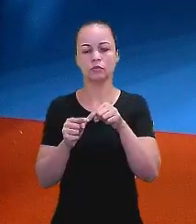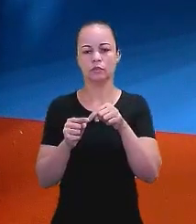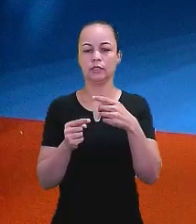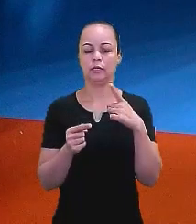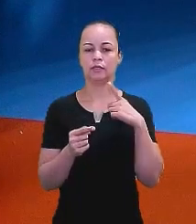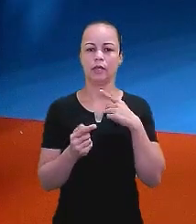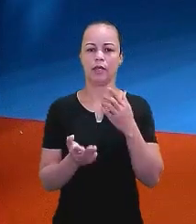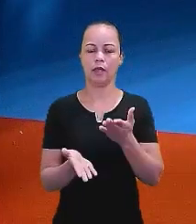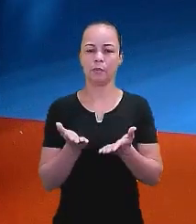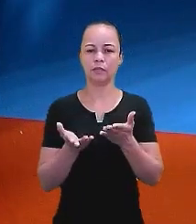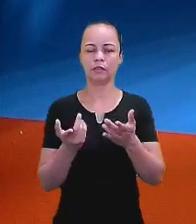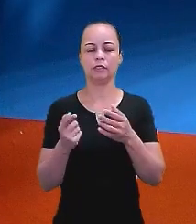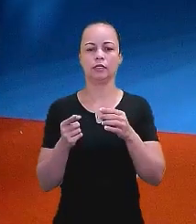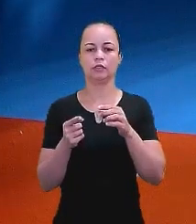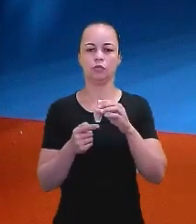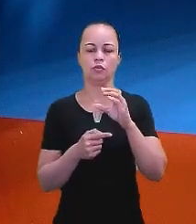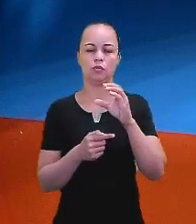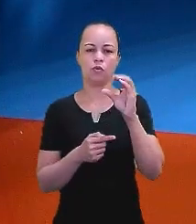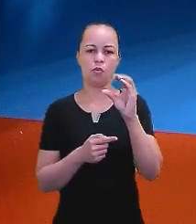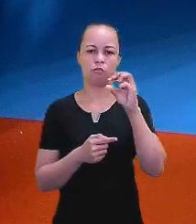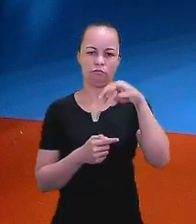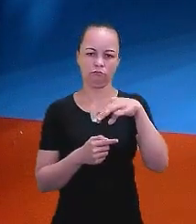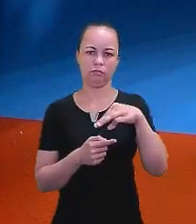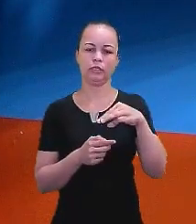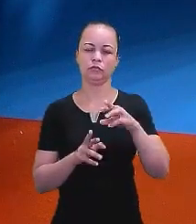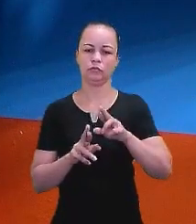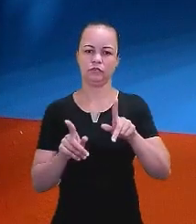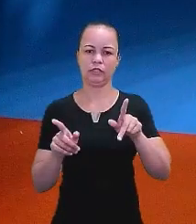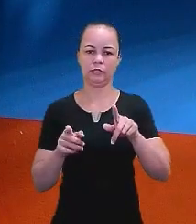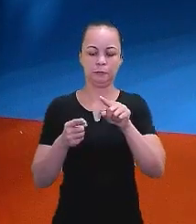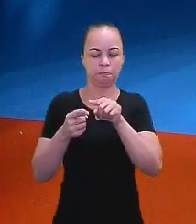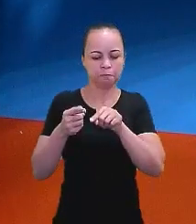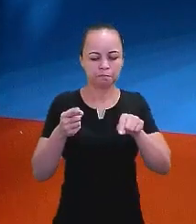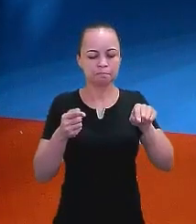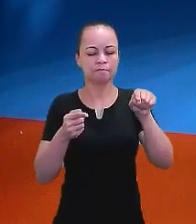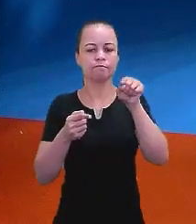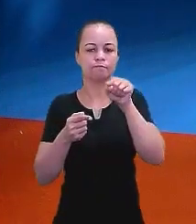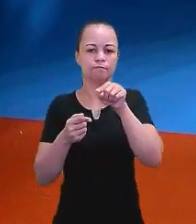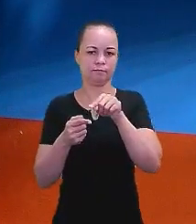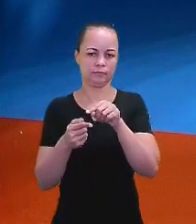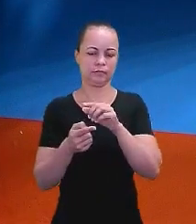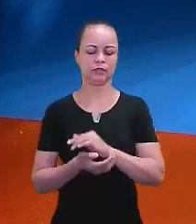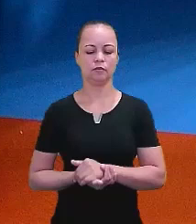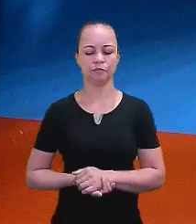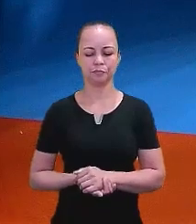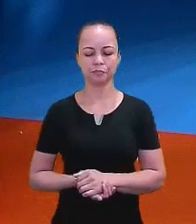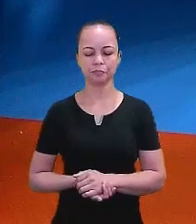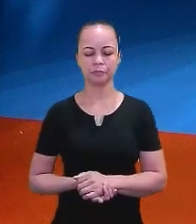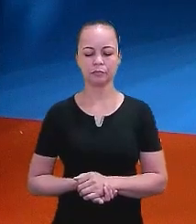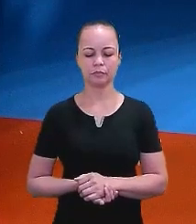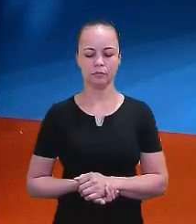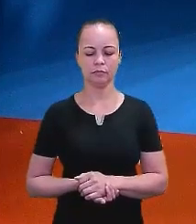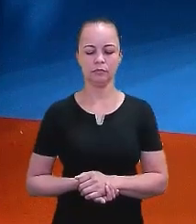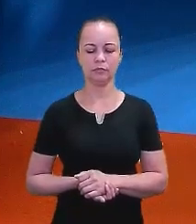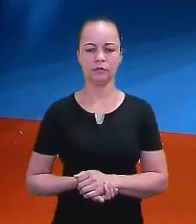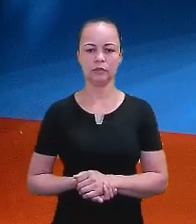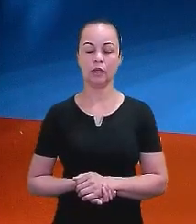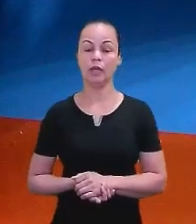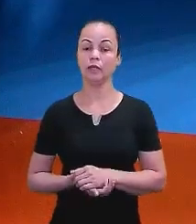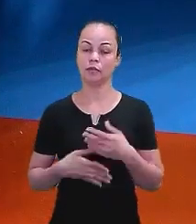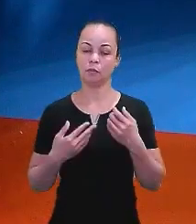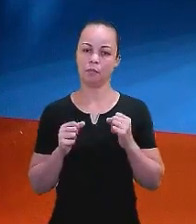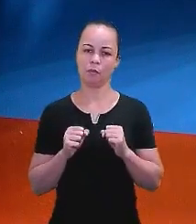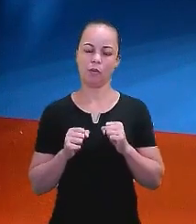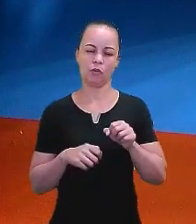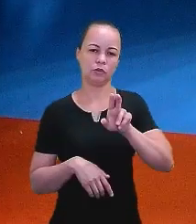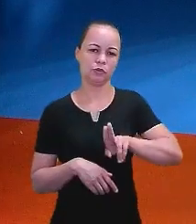a medida do comprimento da circunferência. E aí é o perímetro dessa circunferência, tá? Então, a gente pode